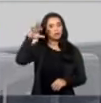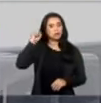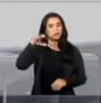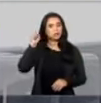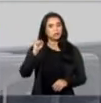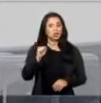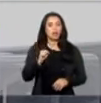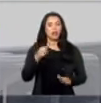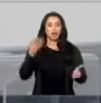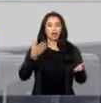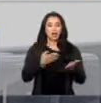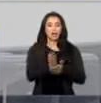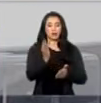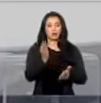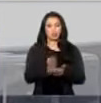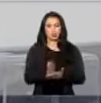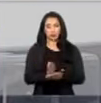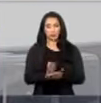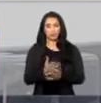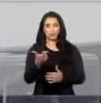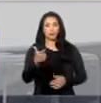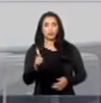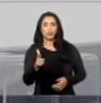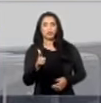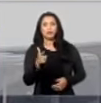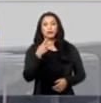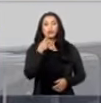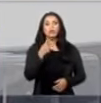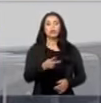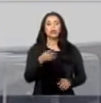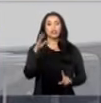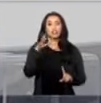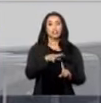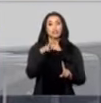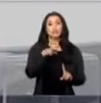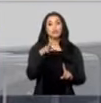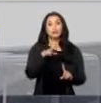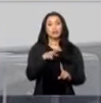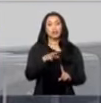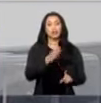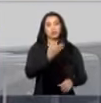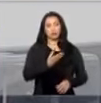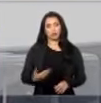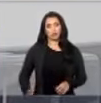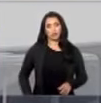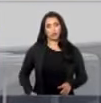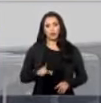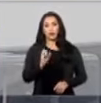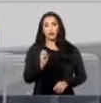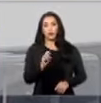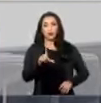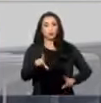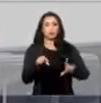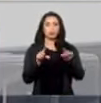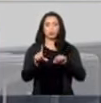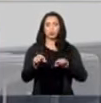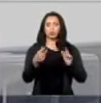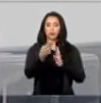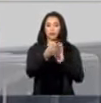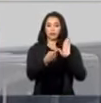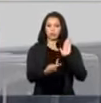fomento indireto, não há que se falar em influência do Estado na escolha ou seleção dos